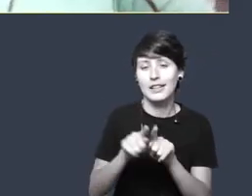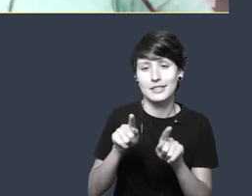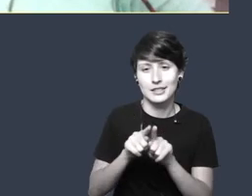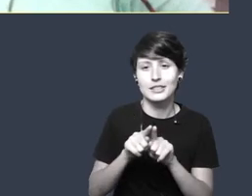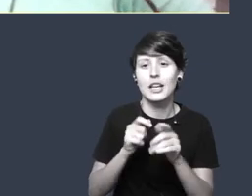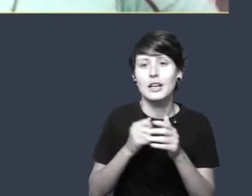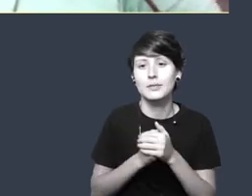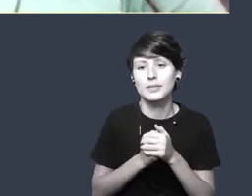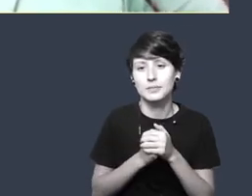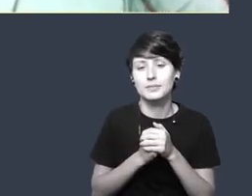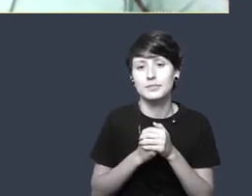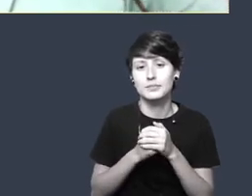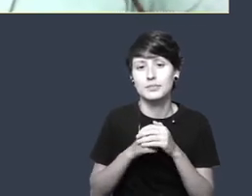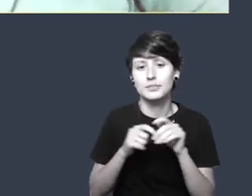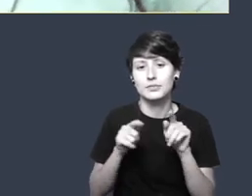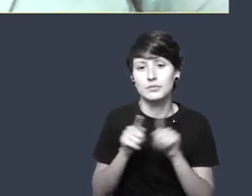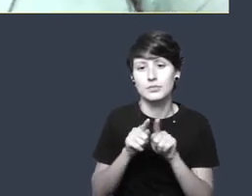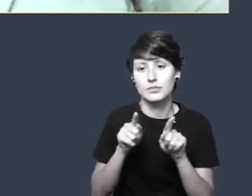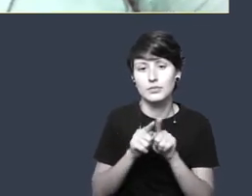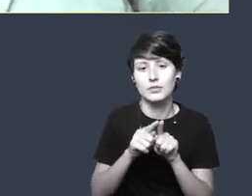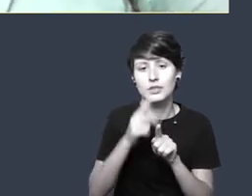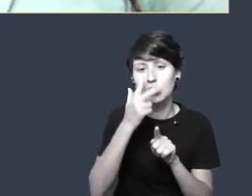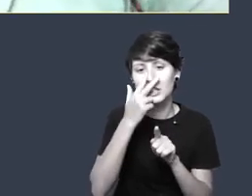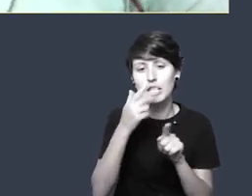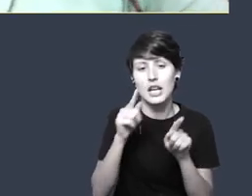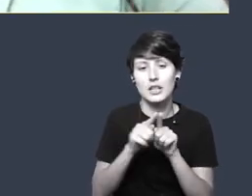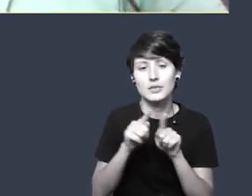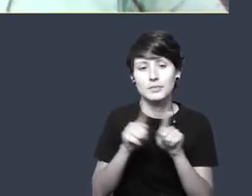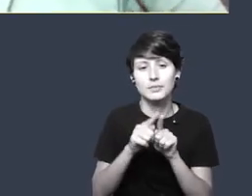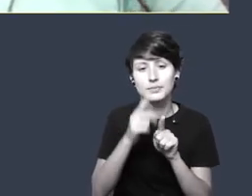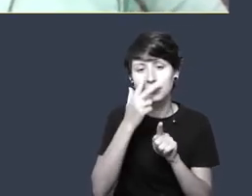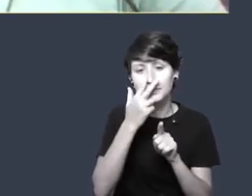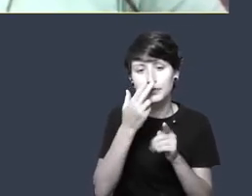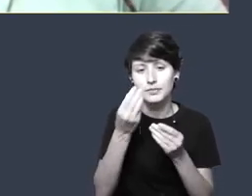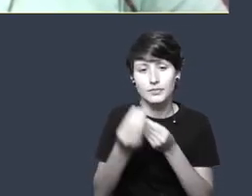Gabriela, você poderia falar sobre transparência algorítmica?